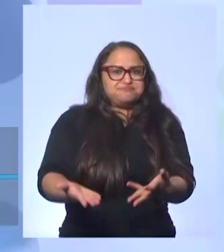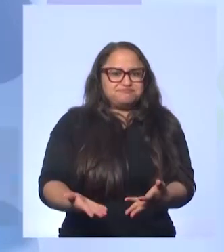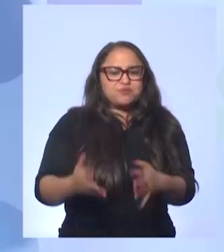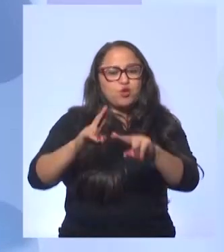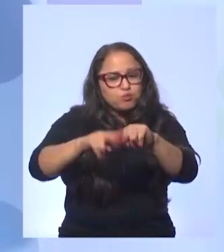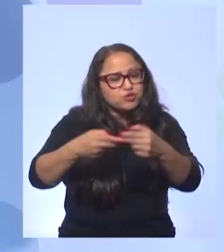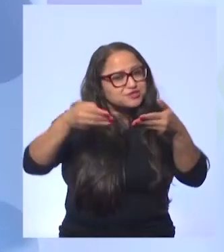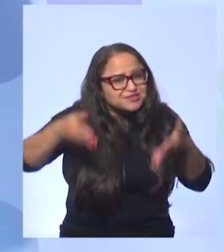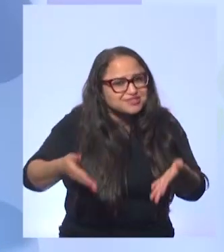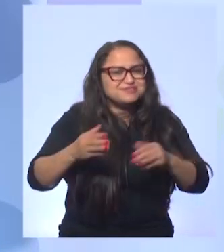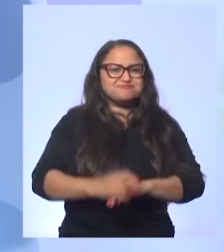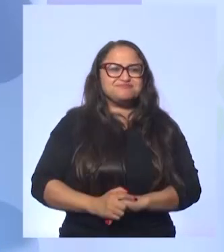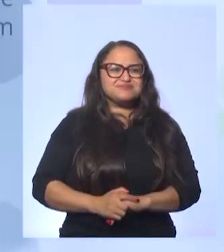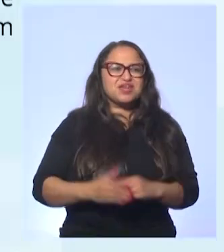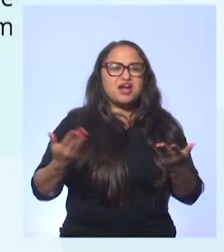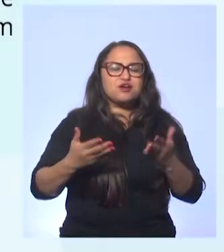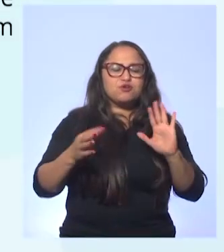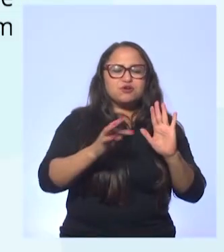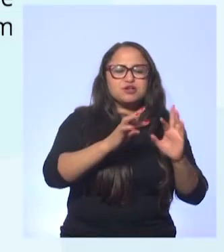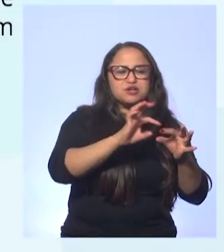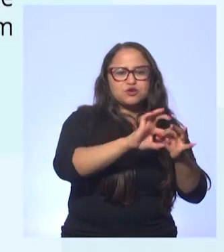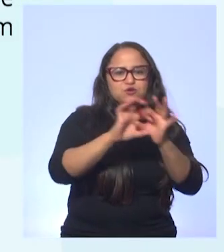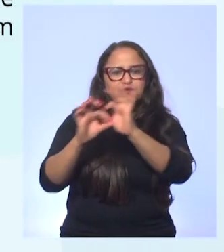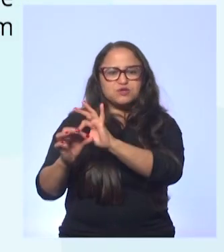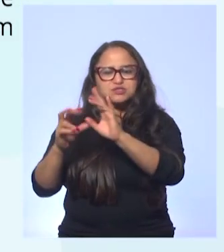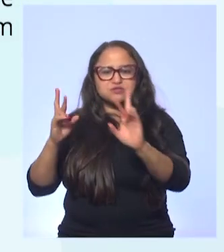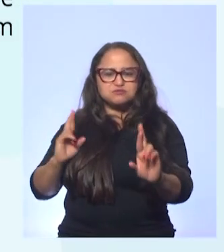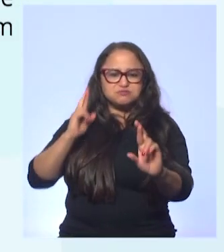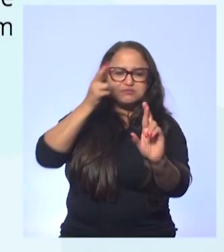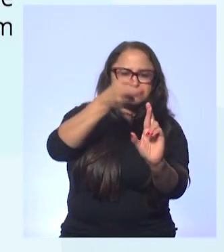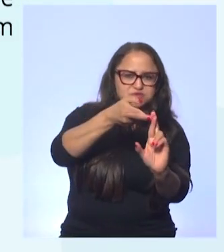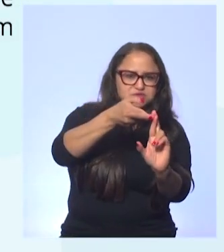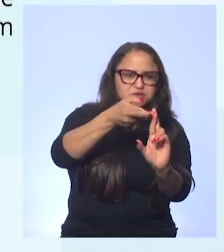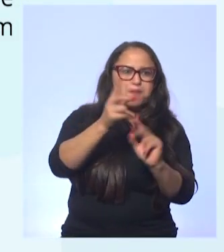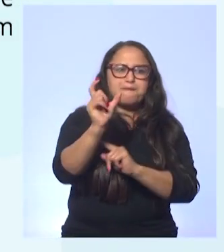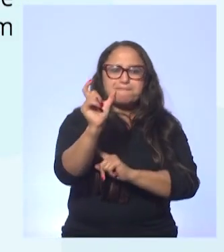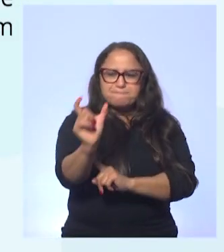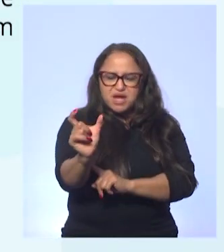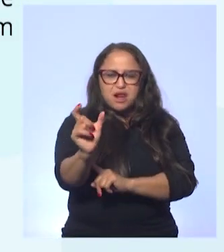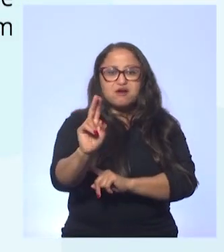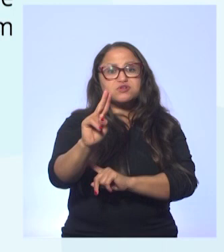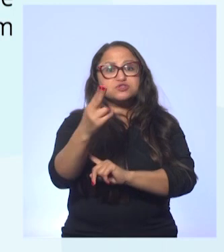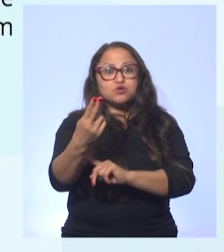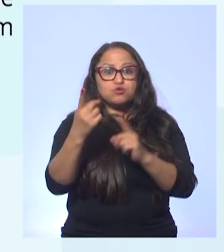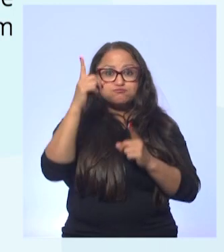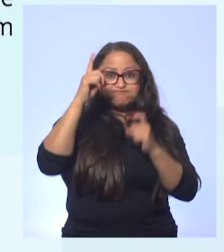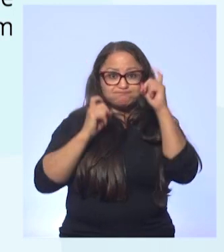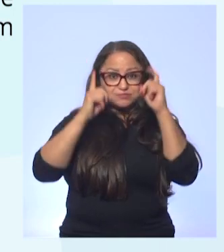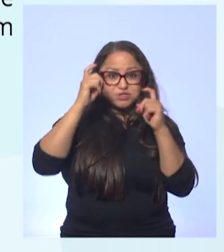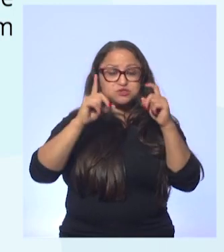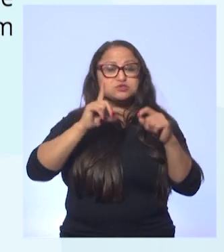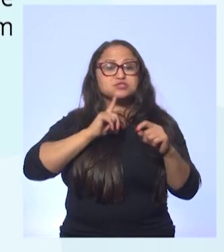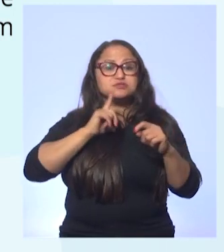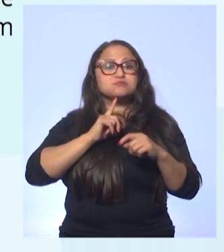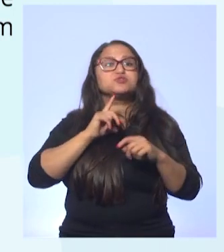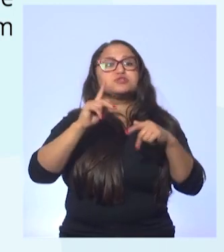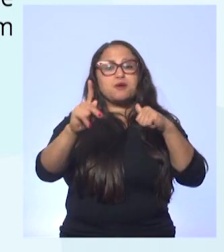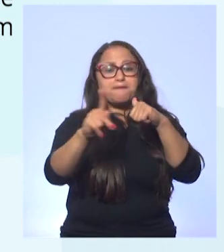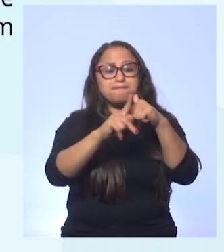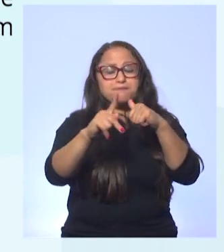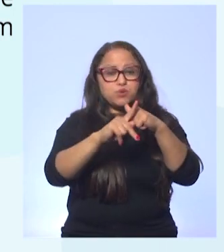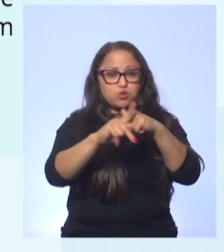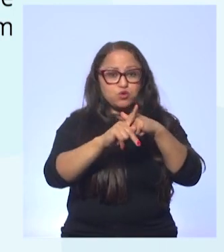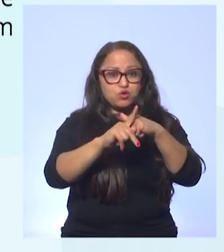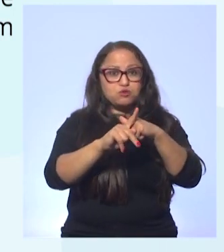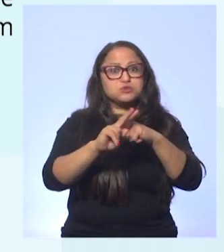vamos primeiro para a coesão referencial. Vamos lá. São palavras ou expressões que podem ser pronomes ou palavras